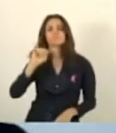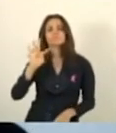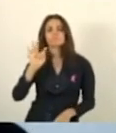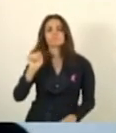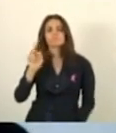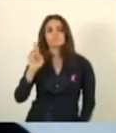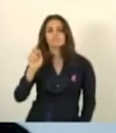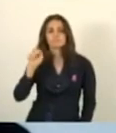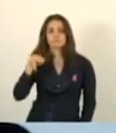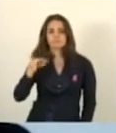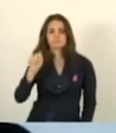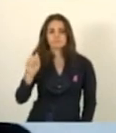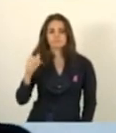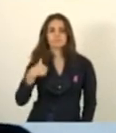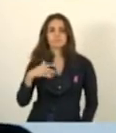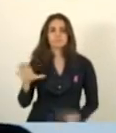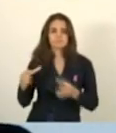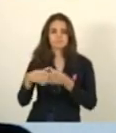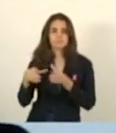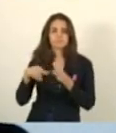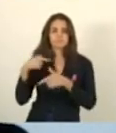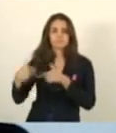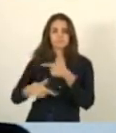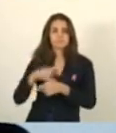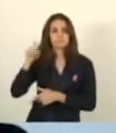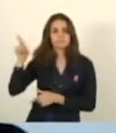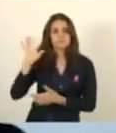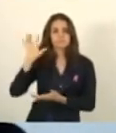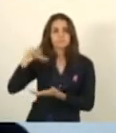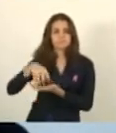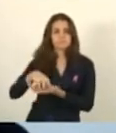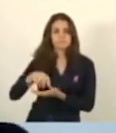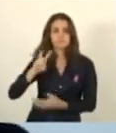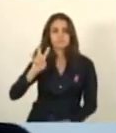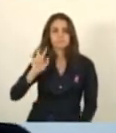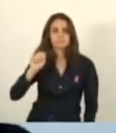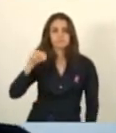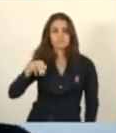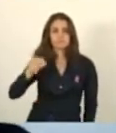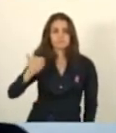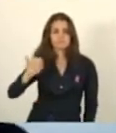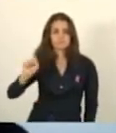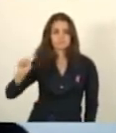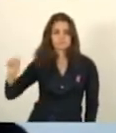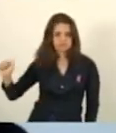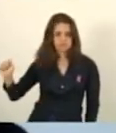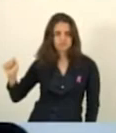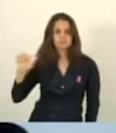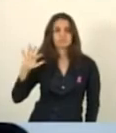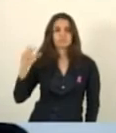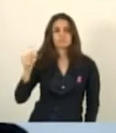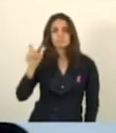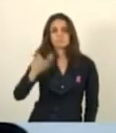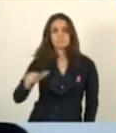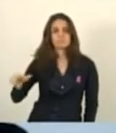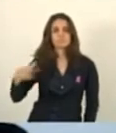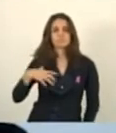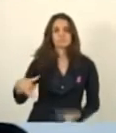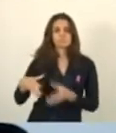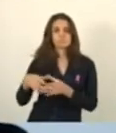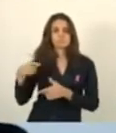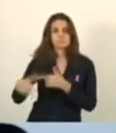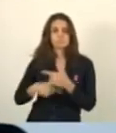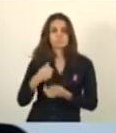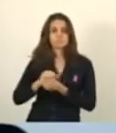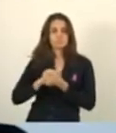Itarana, a meu grupo de trabalho lá em Tarana, Vanessa, Dr. Brás e todo esse pessoal, Kiko, que